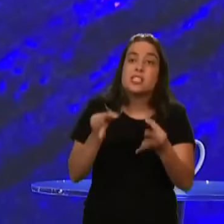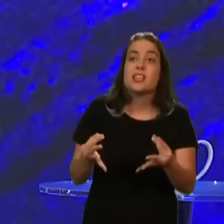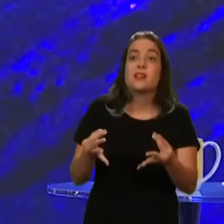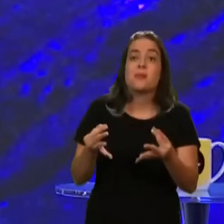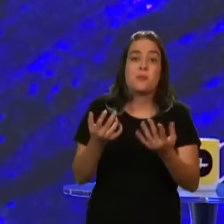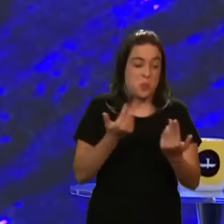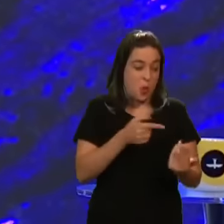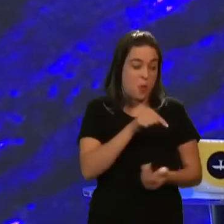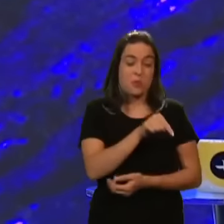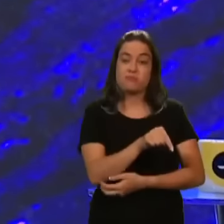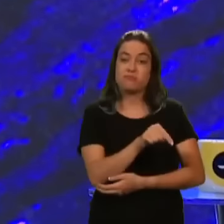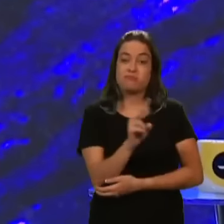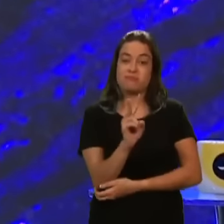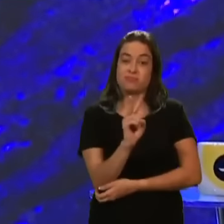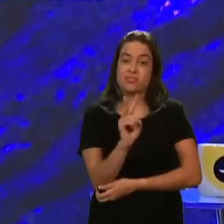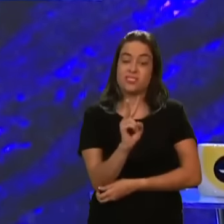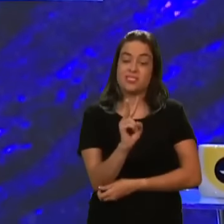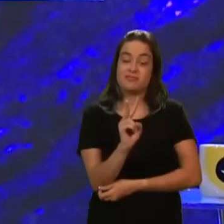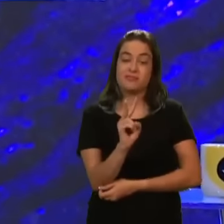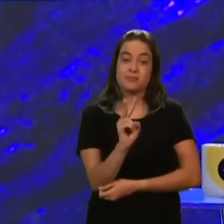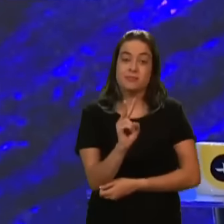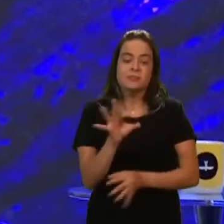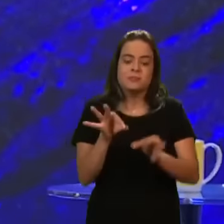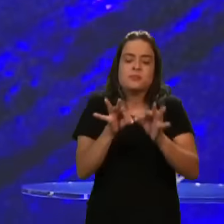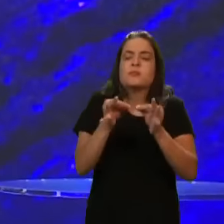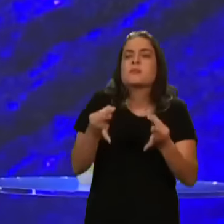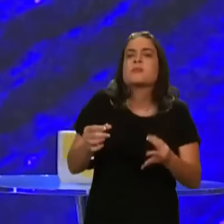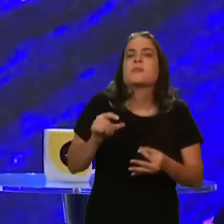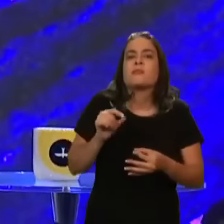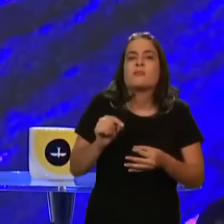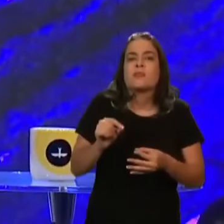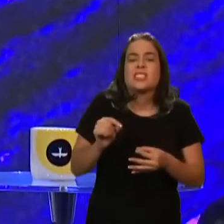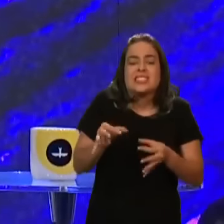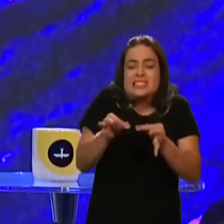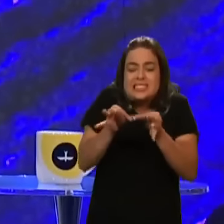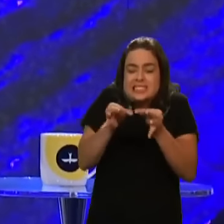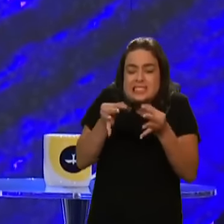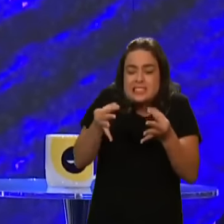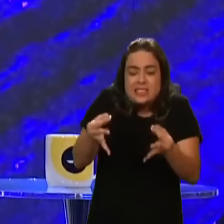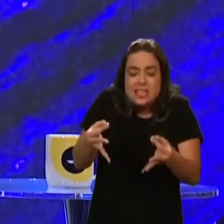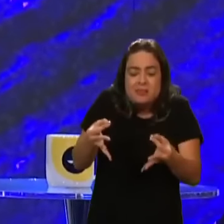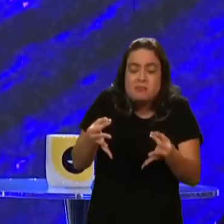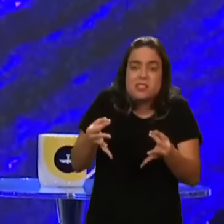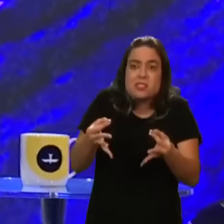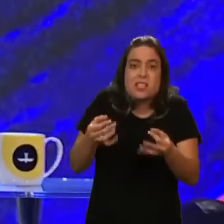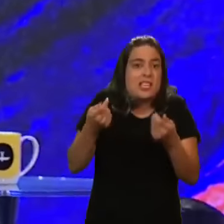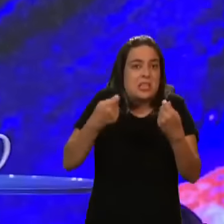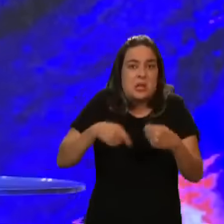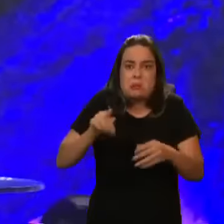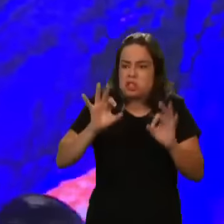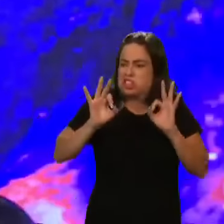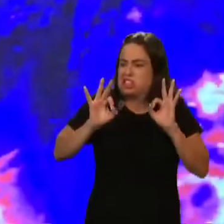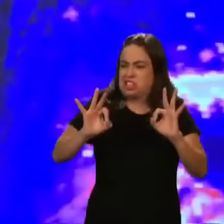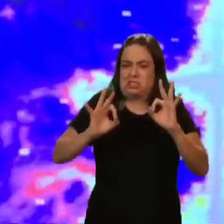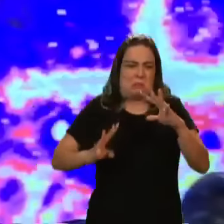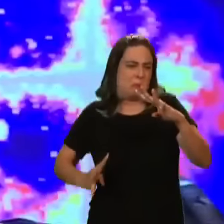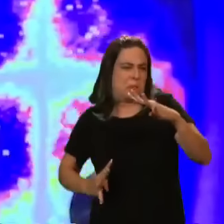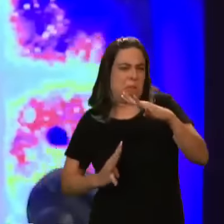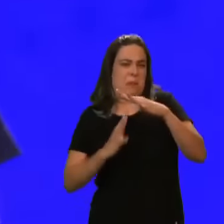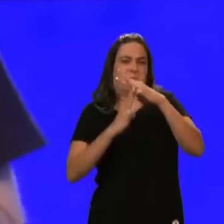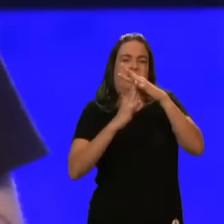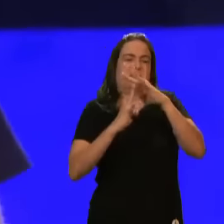aqui. Fé simples. O que é fé simples, gente? É arroz, feijão e ovo. Não tem lasanha, não tem sushi.